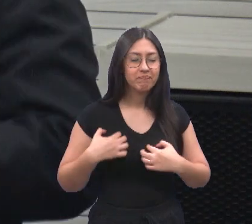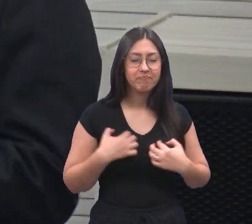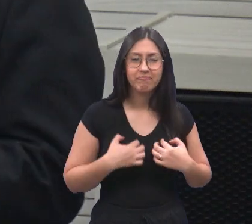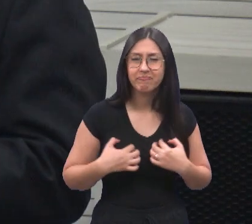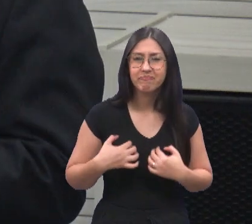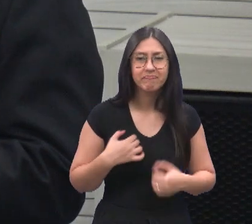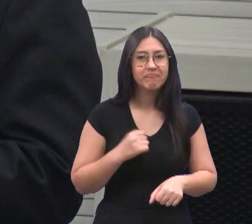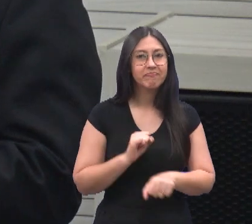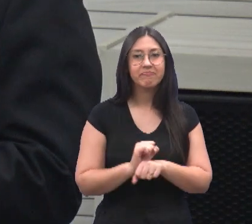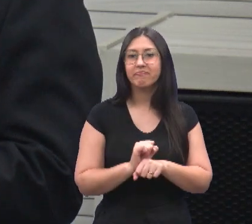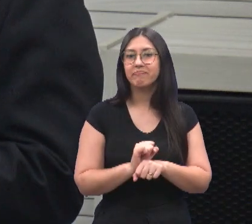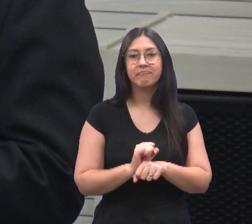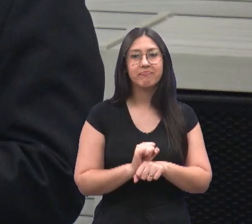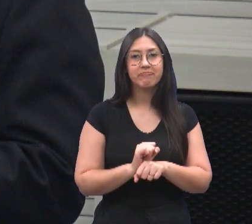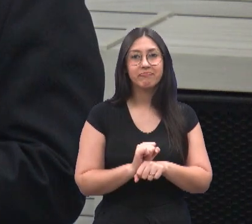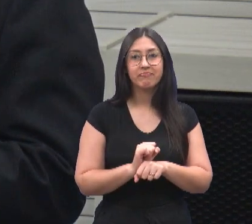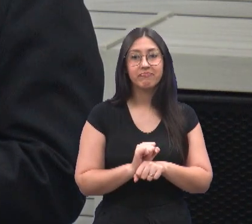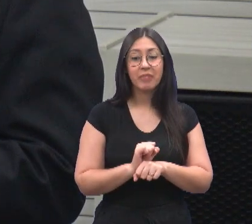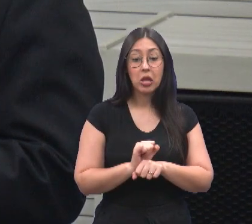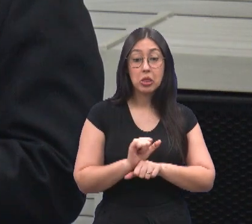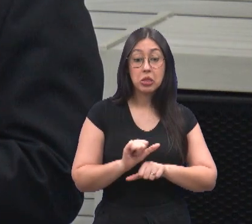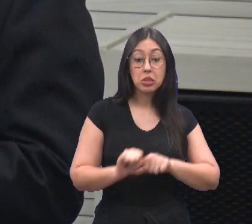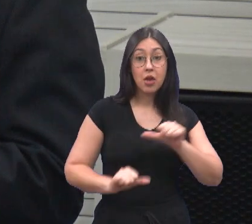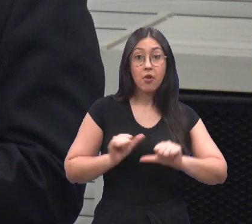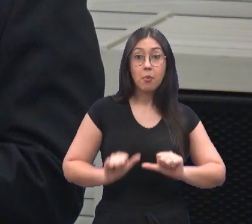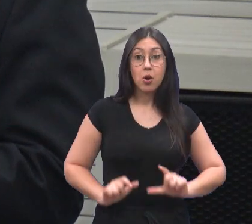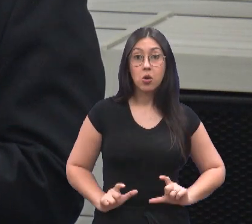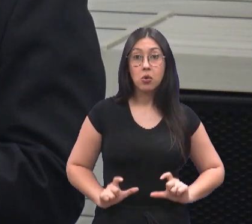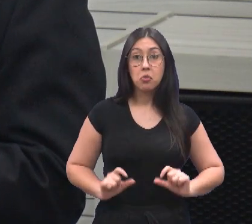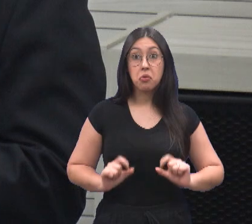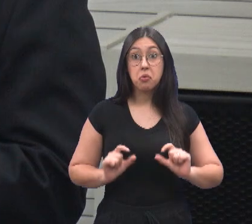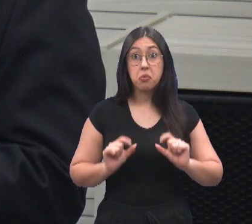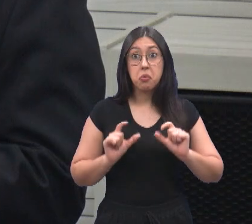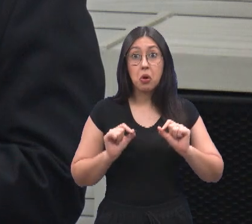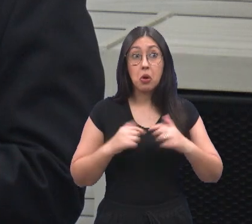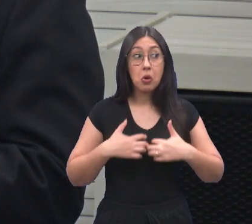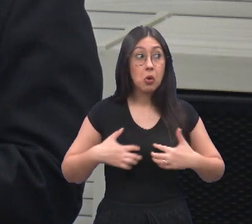aparece na clínica, vira câncer, vira úlcera.